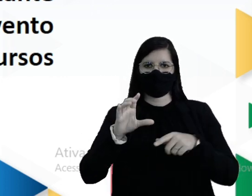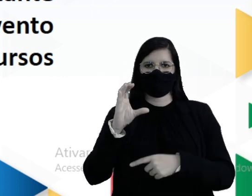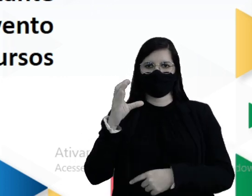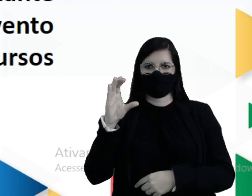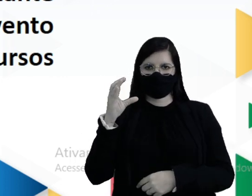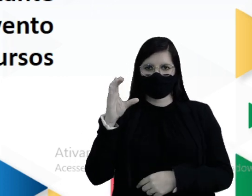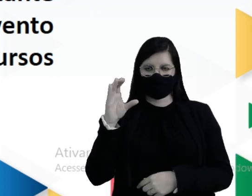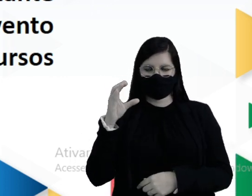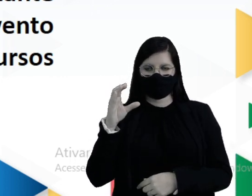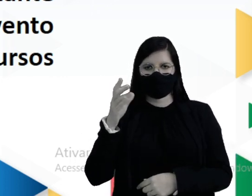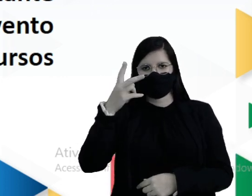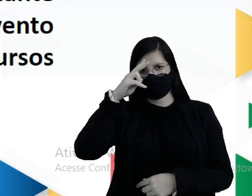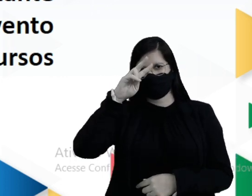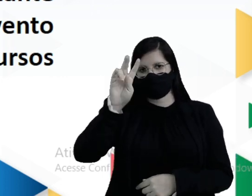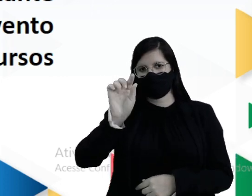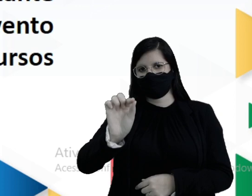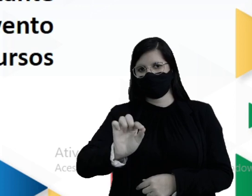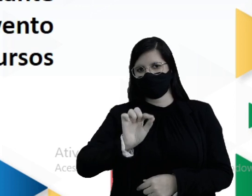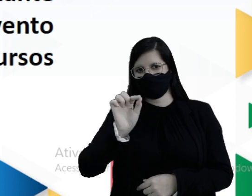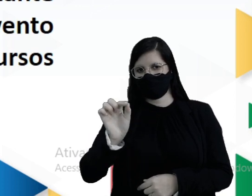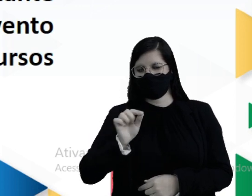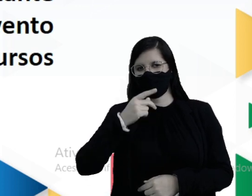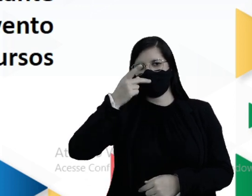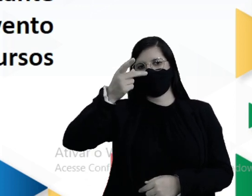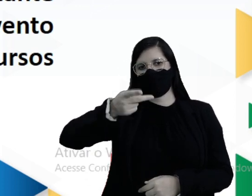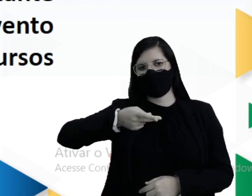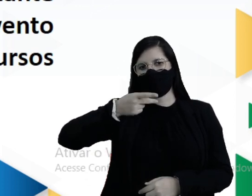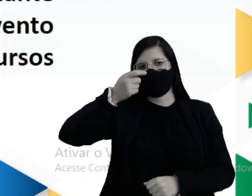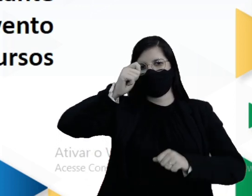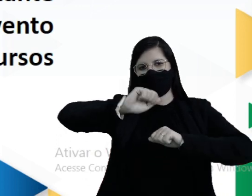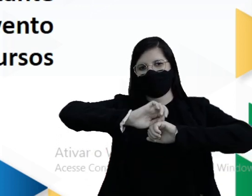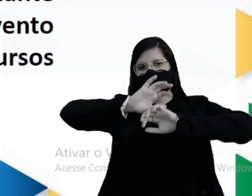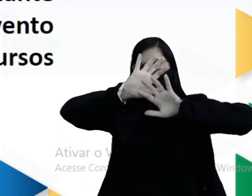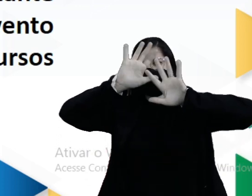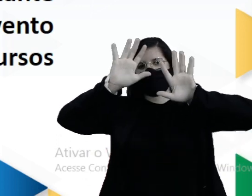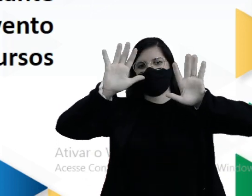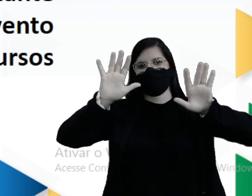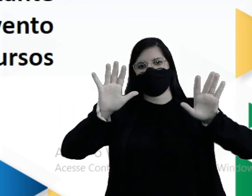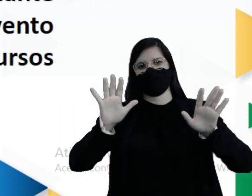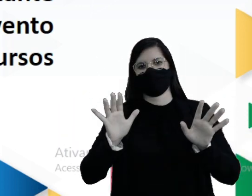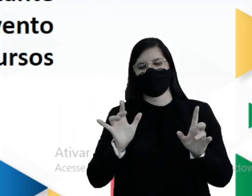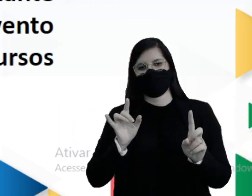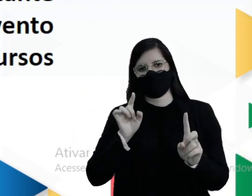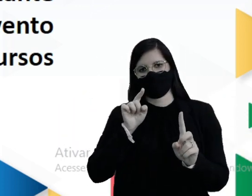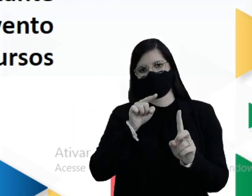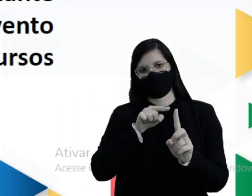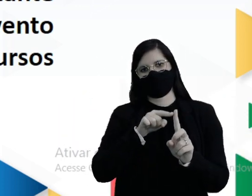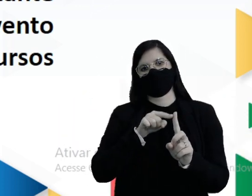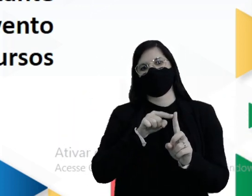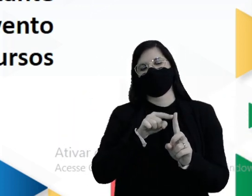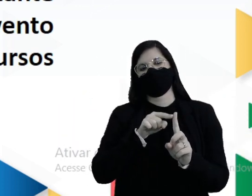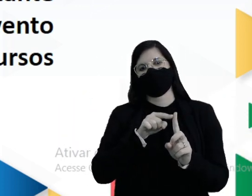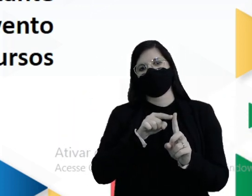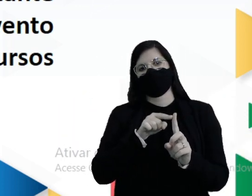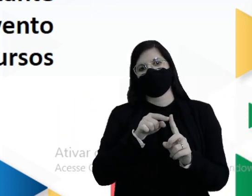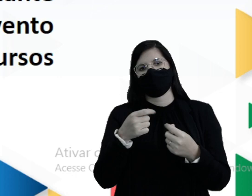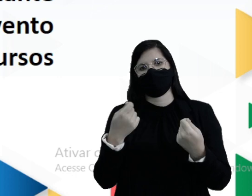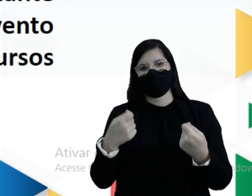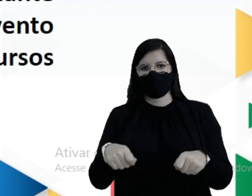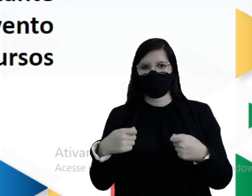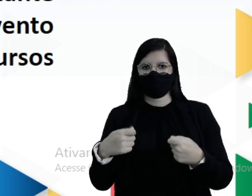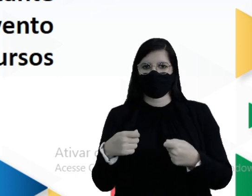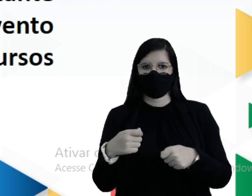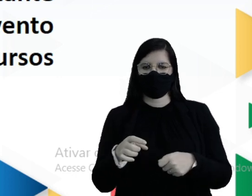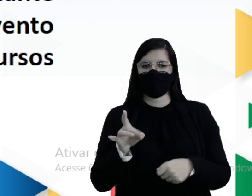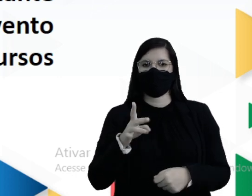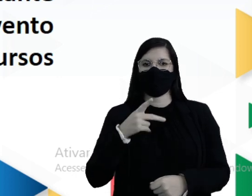científicos. Lembrar que vocês devem falar com clareza, objetividade. Lembrar que a gente não